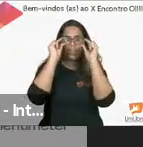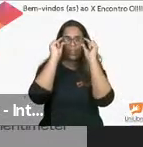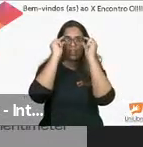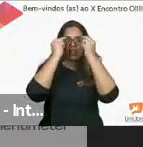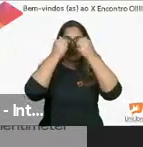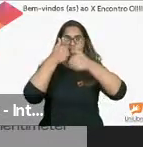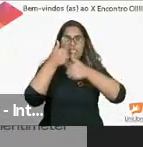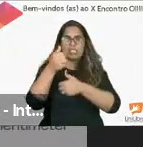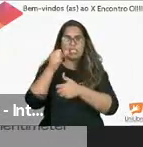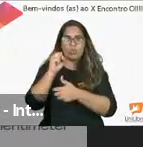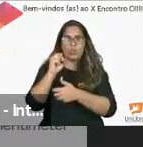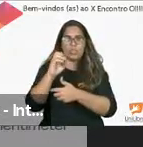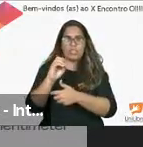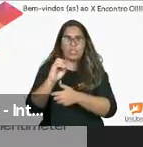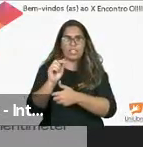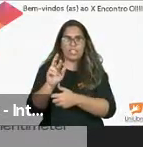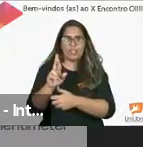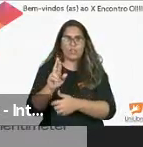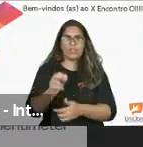graus.